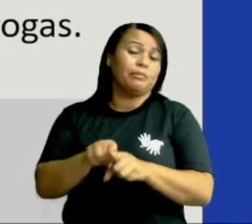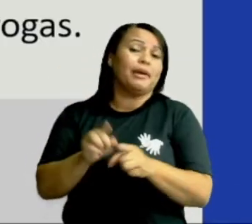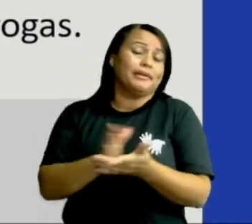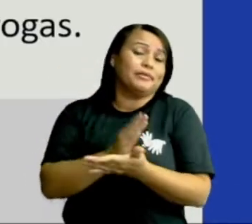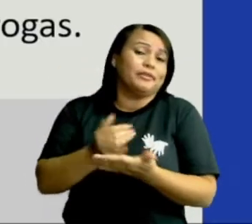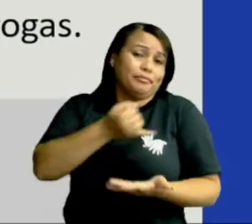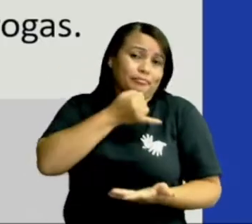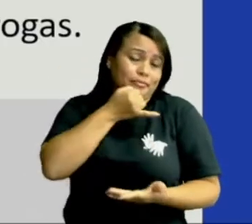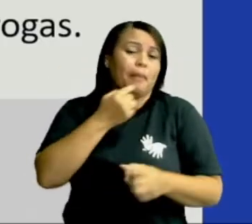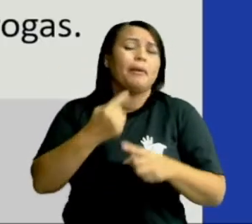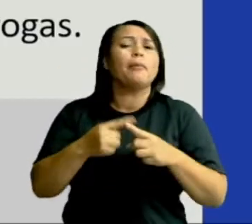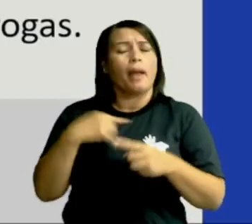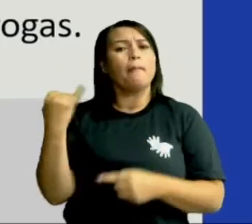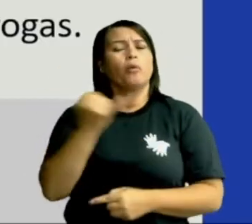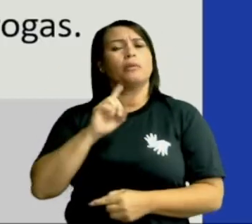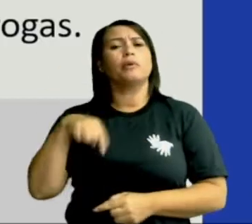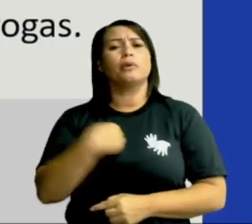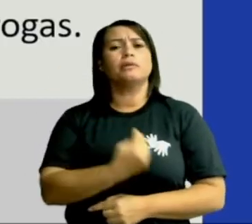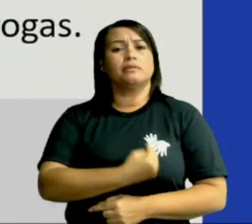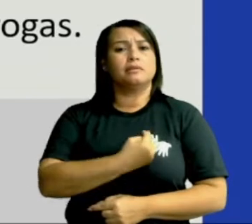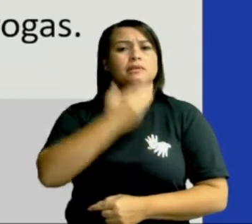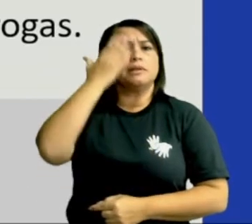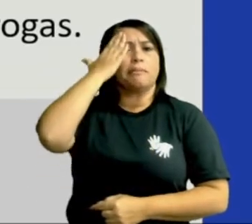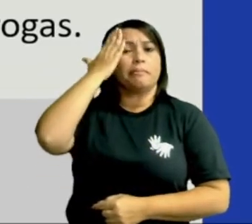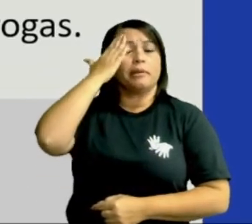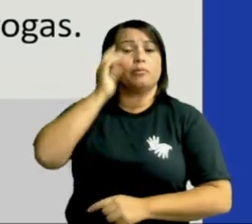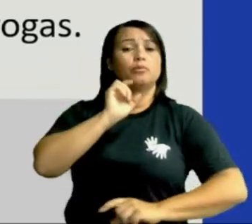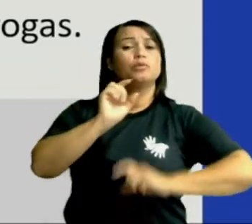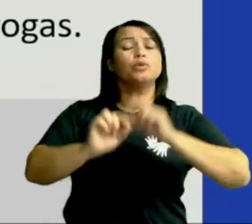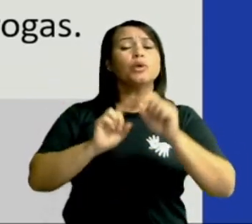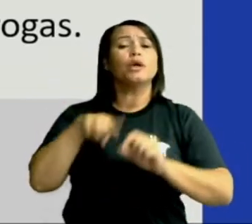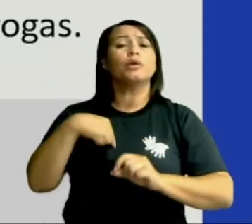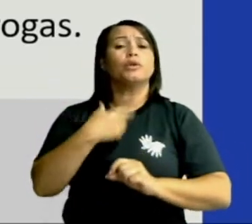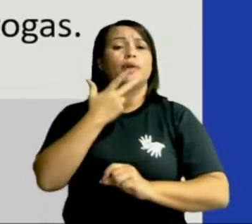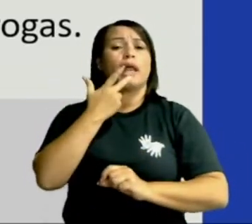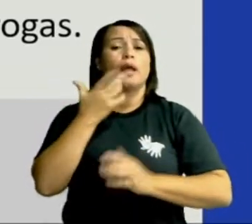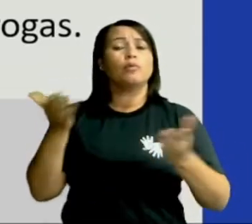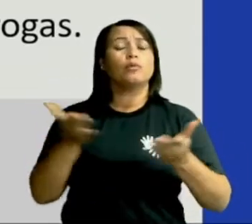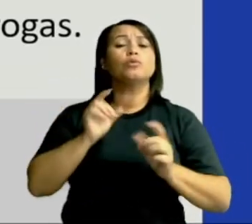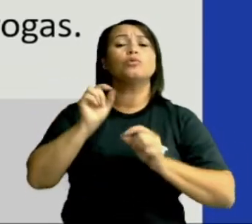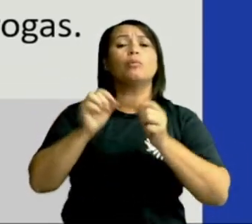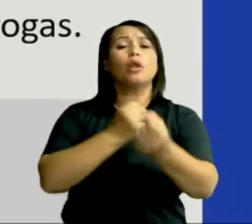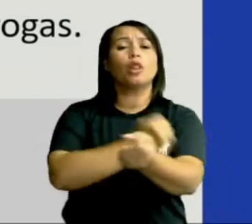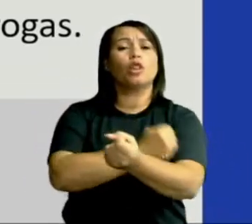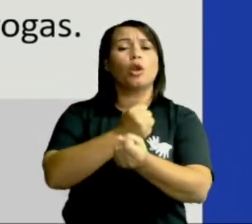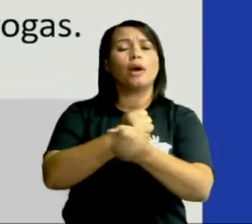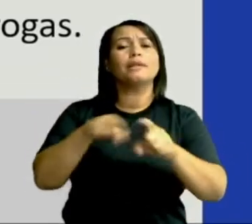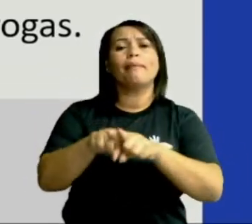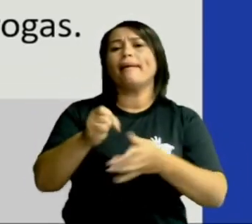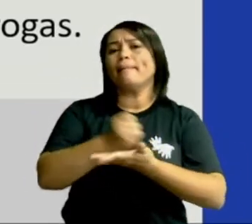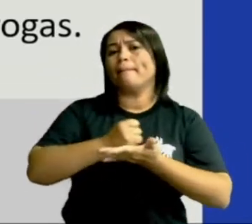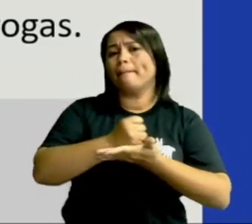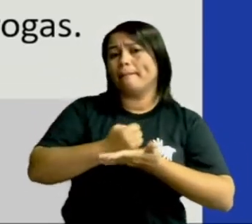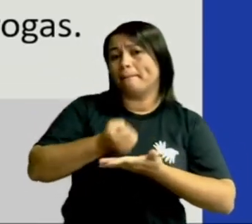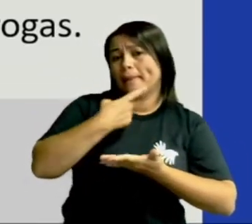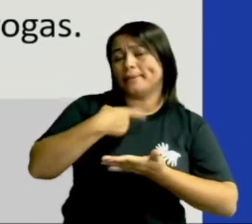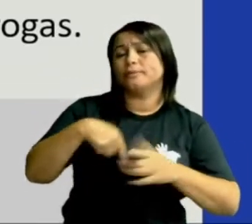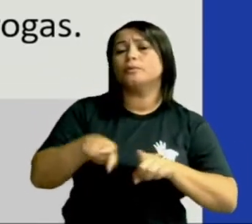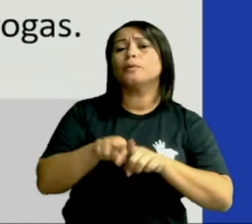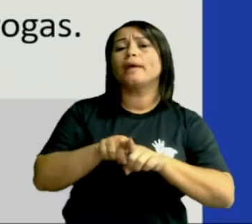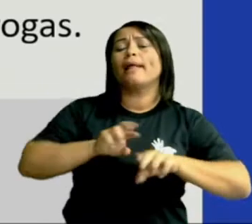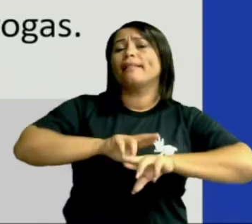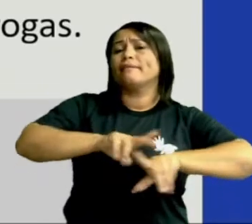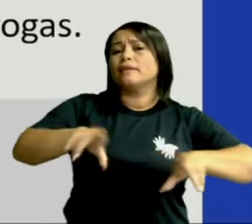muito importante para a nossa vida nós sabermos disso. Nós falaremos hoje sobre drogas e medicamentos. Nosso objetivo hoje